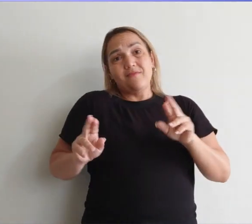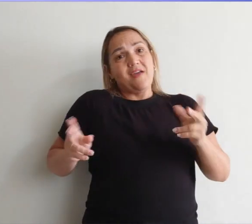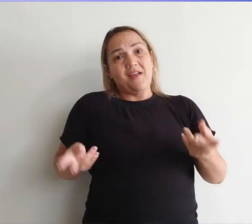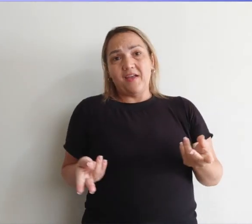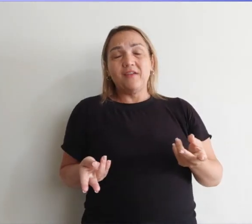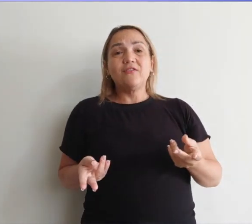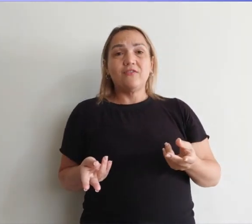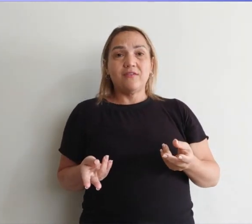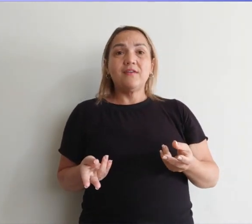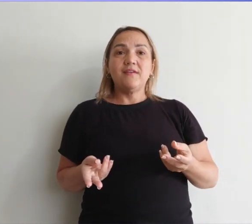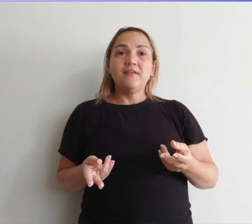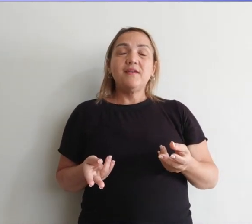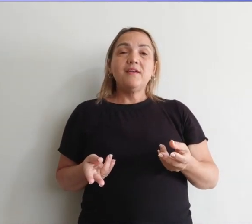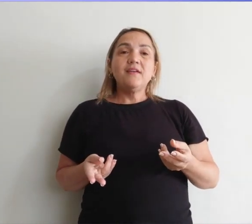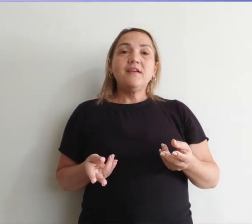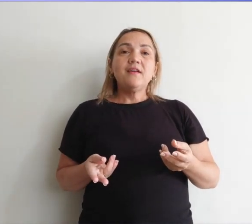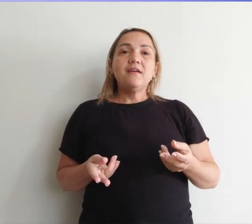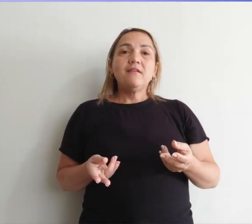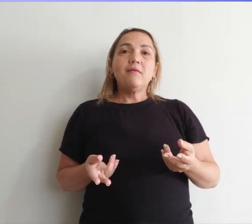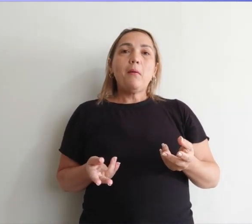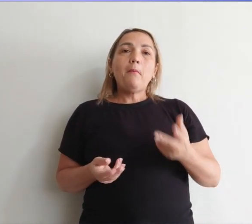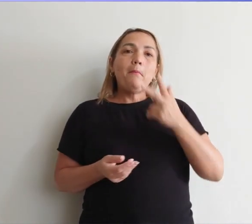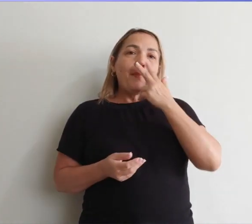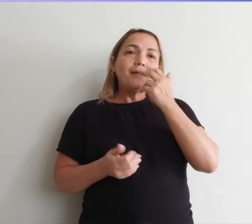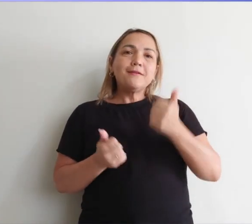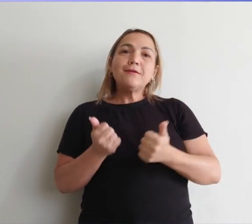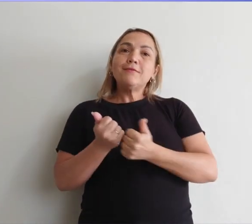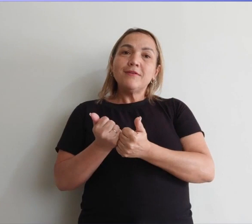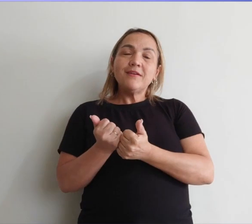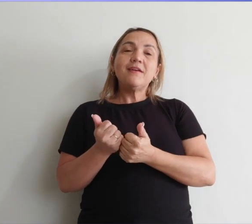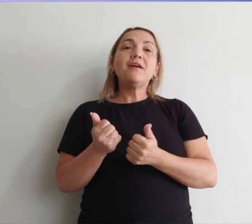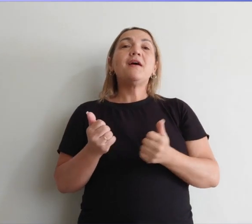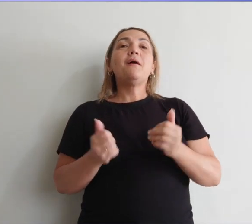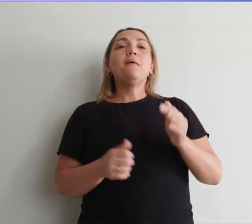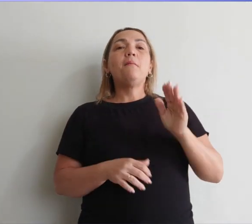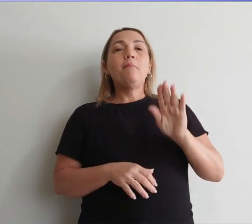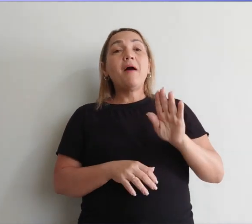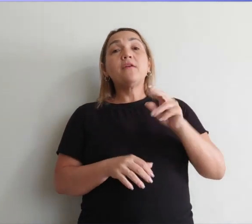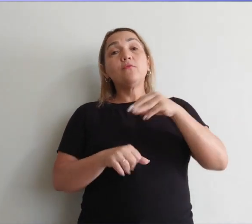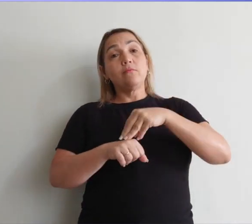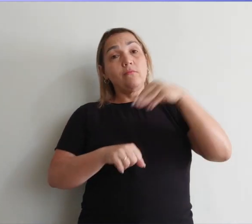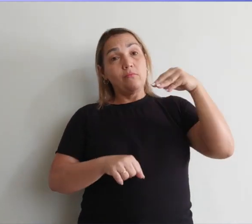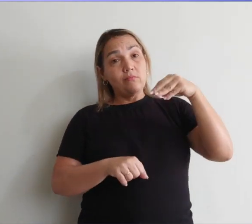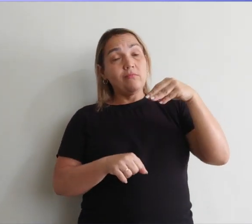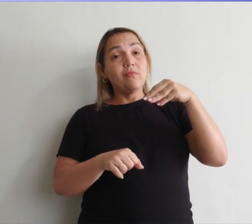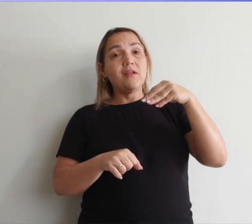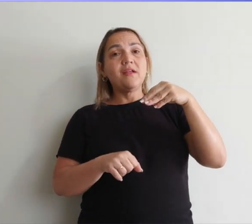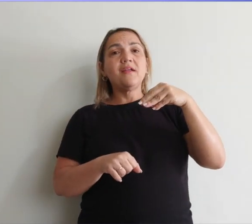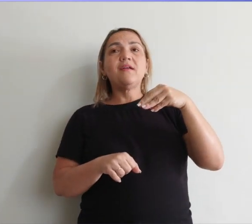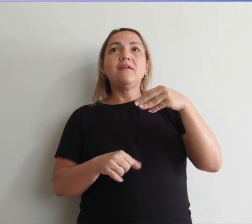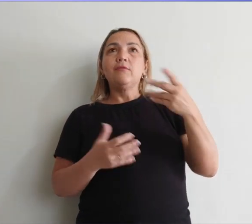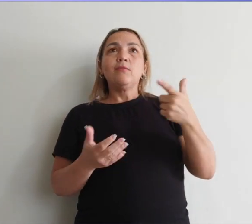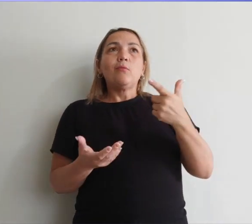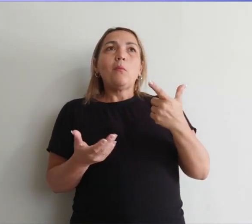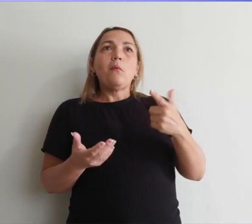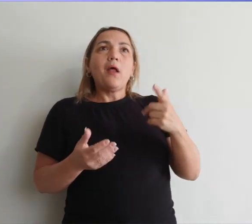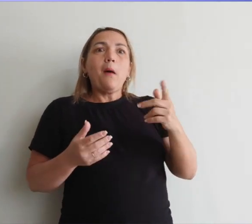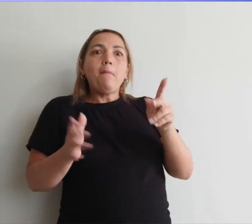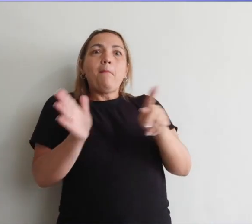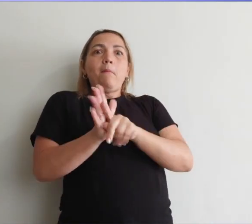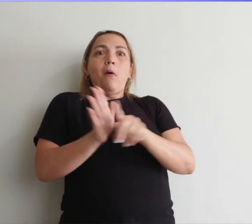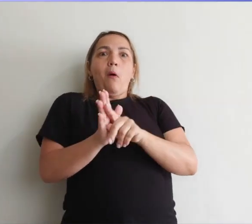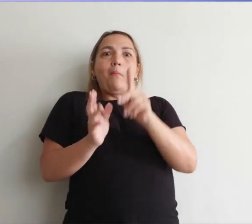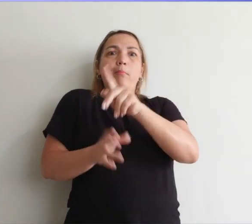né? Que é como monitoria, né? Sim. Mas seria monitoria do mestrado. Não tem um nome específico, uma coisa